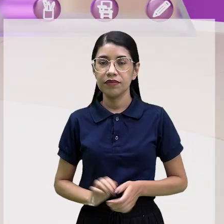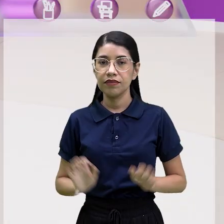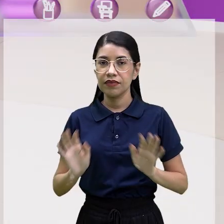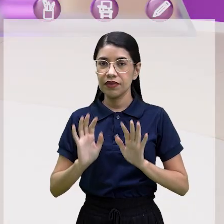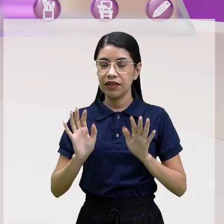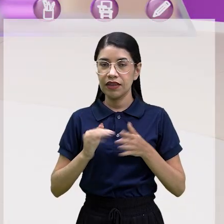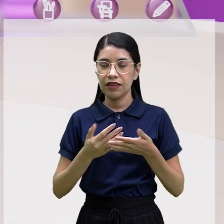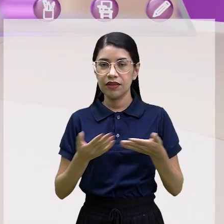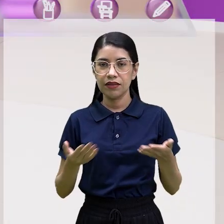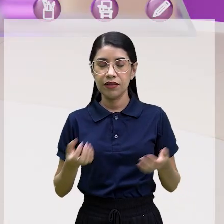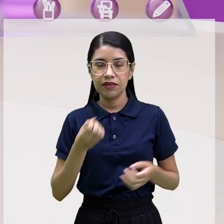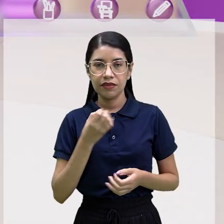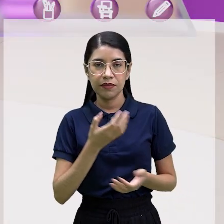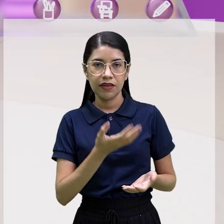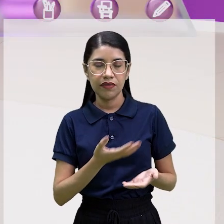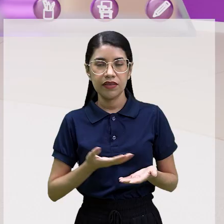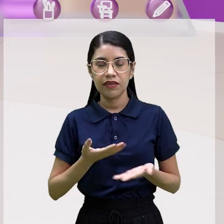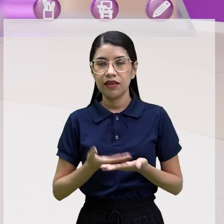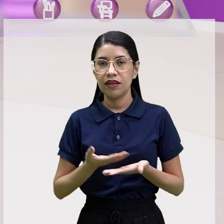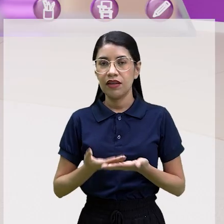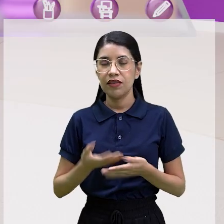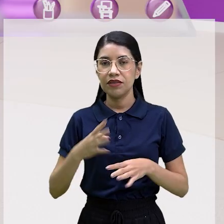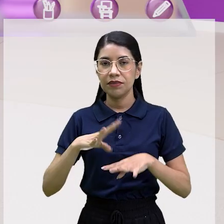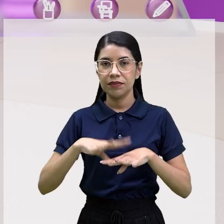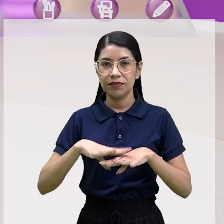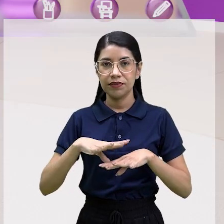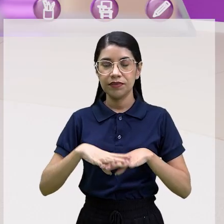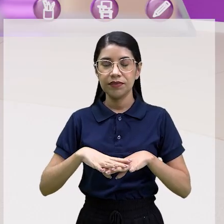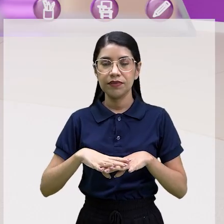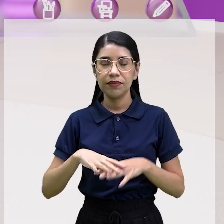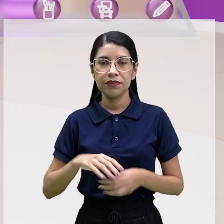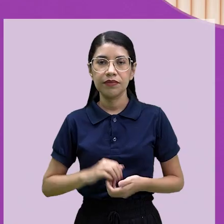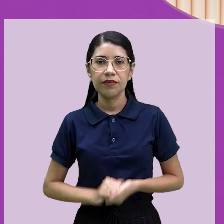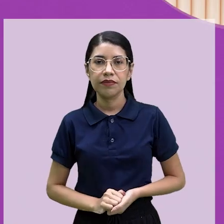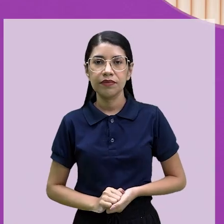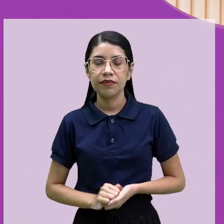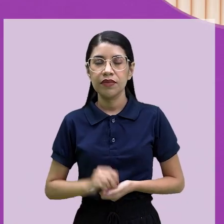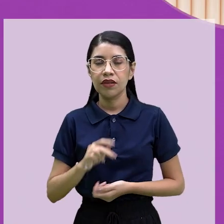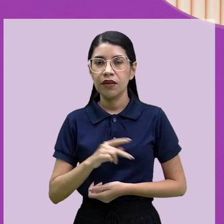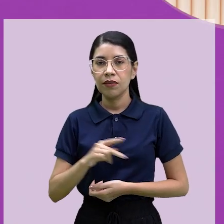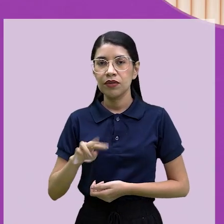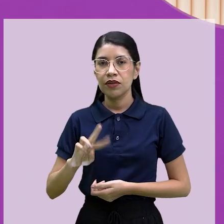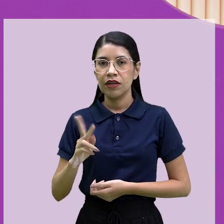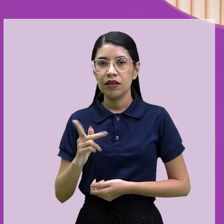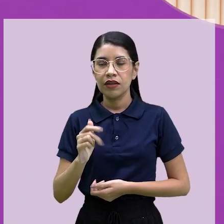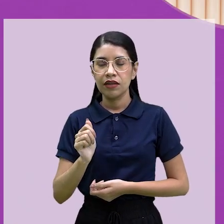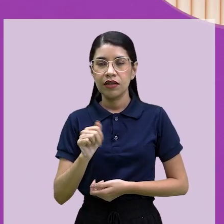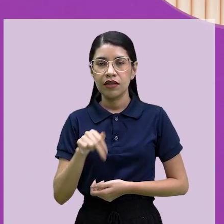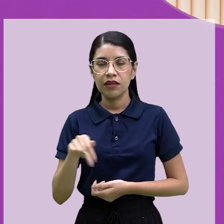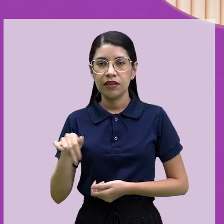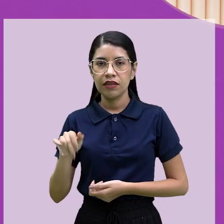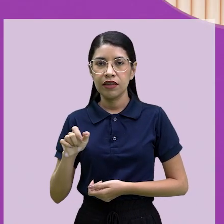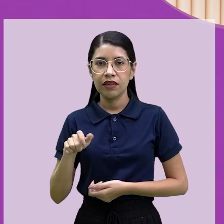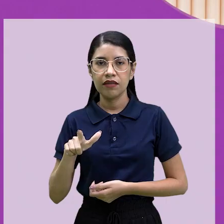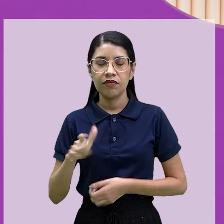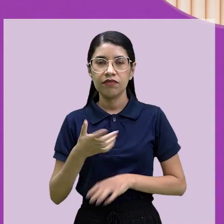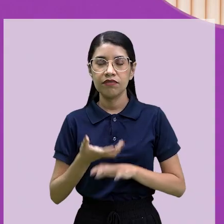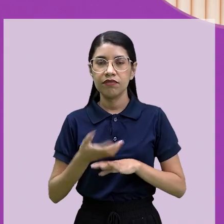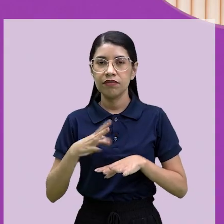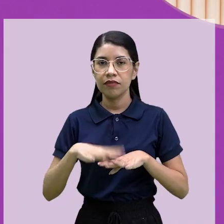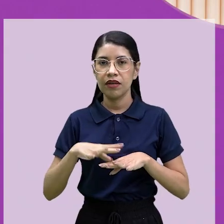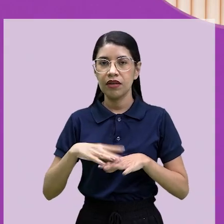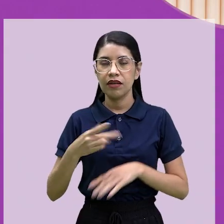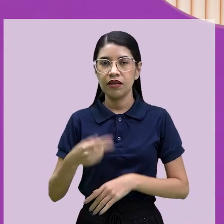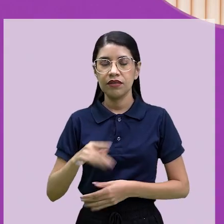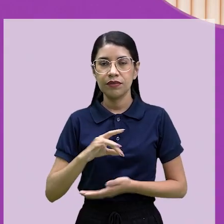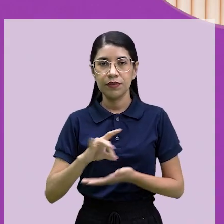Olá, sejam todos bem-vindos a mais uma aula do Componente de Matemática. Eu sou o professor Aniel Santos, professor de matemática